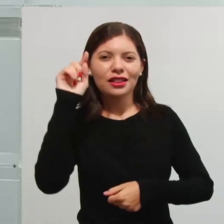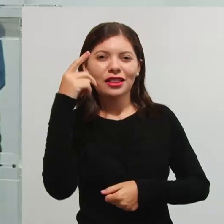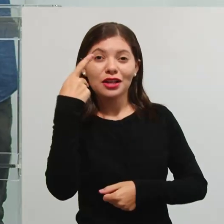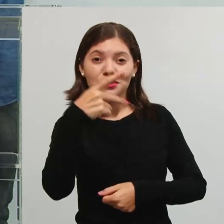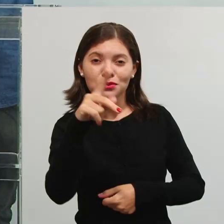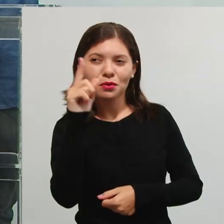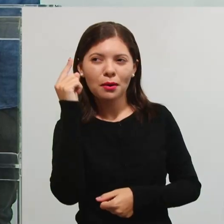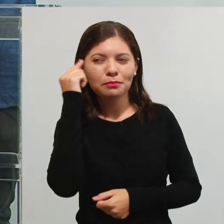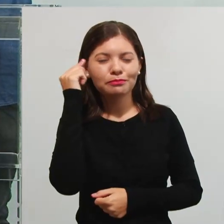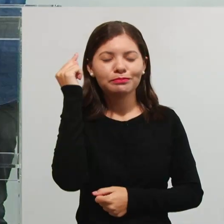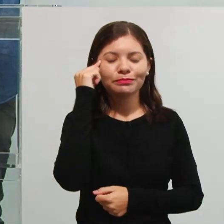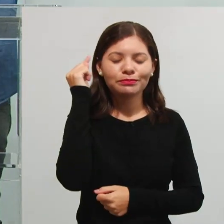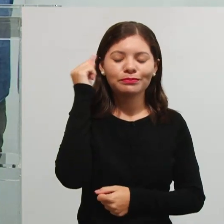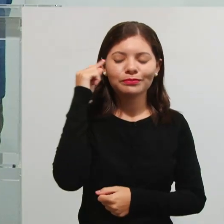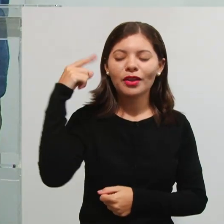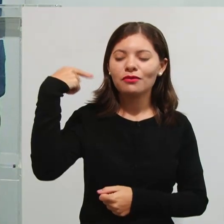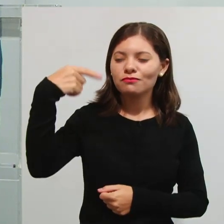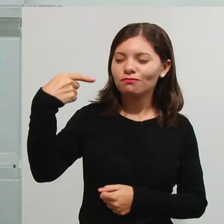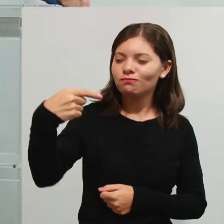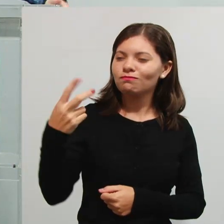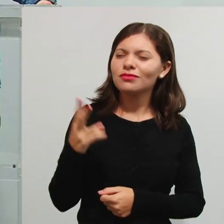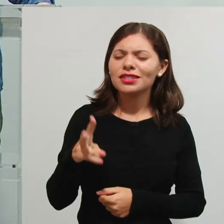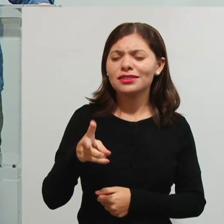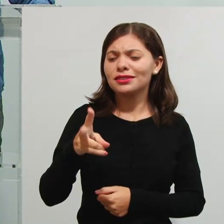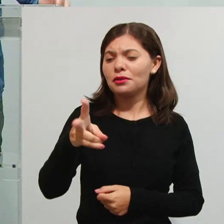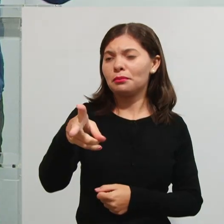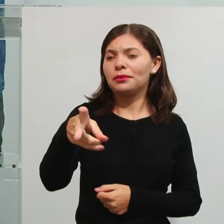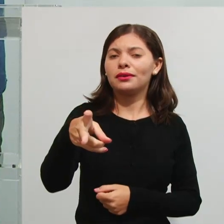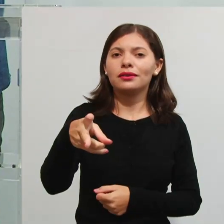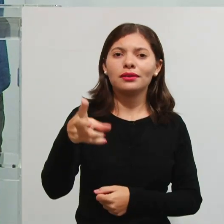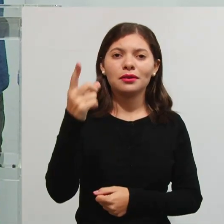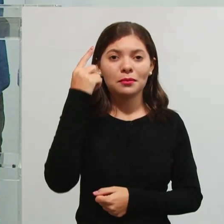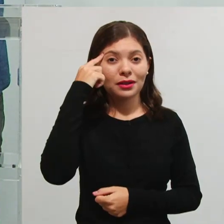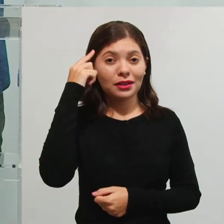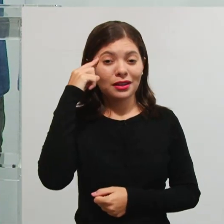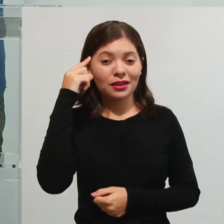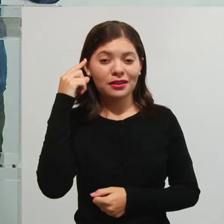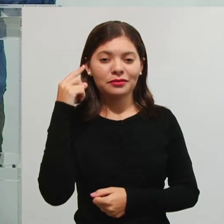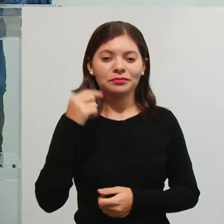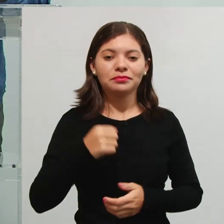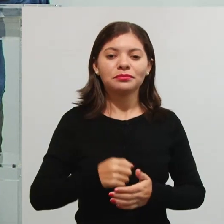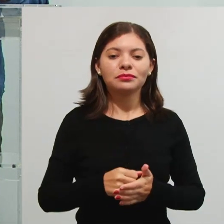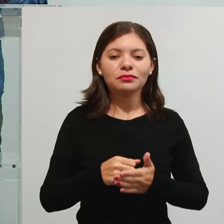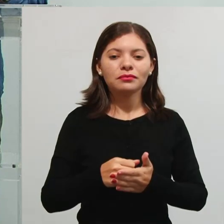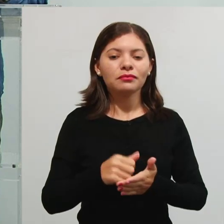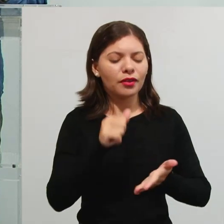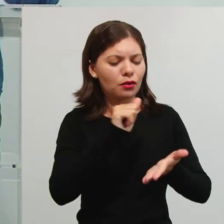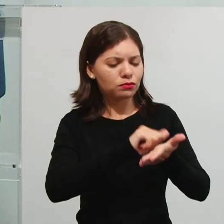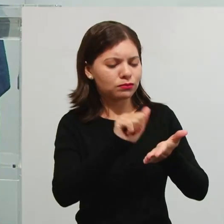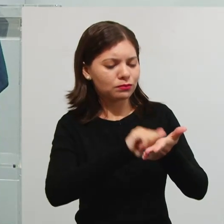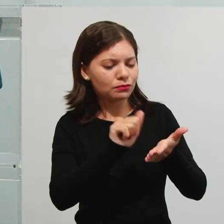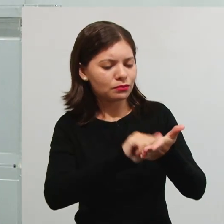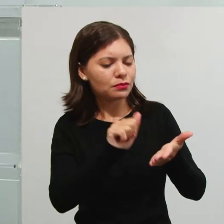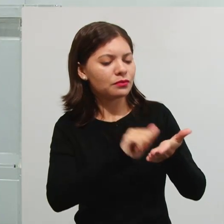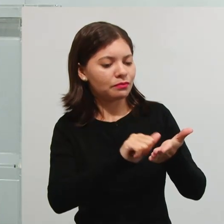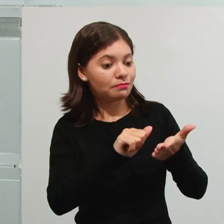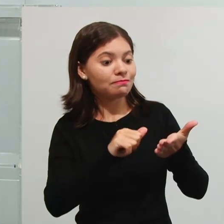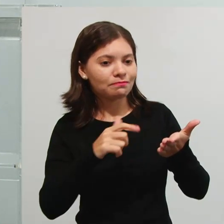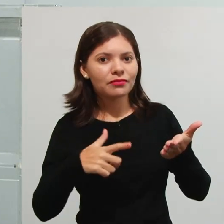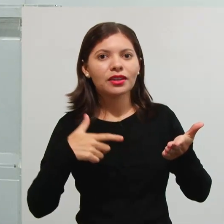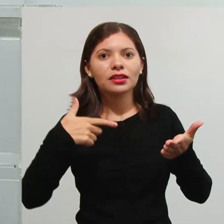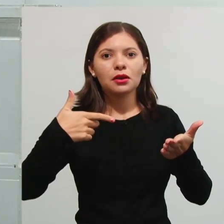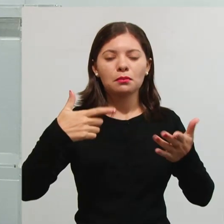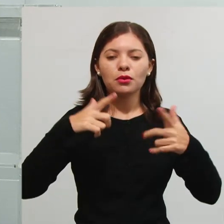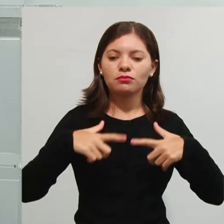cabeça, ela vai ficar para sempre como uma ideia se você não tirar daqui e colocar no papel e depois colocar